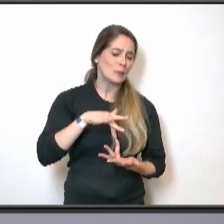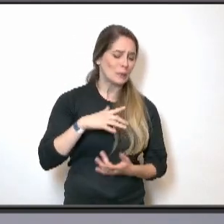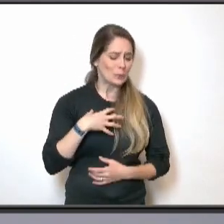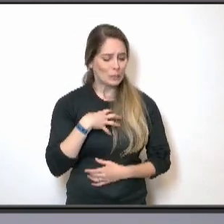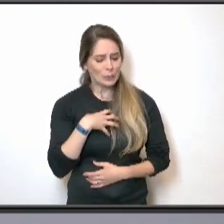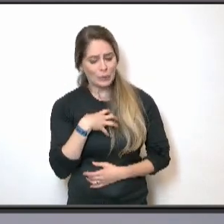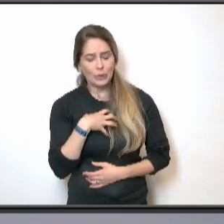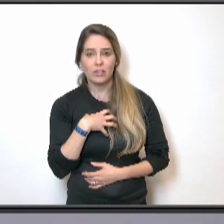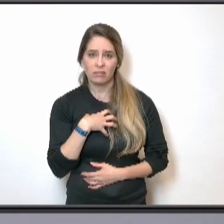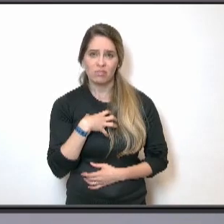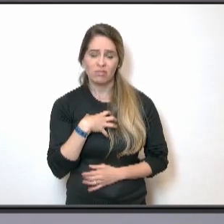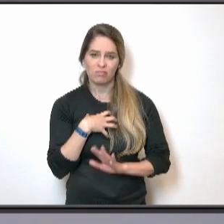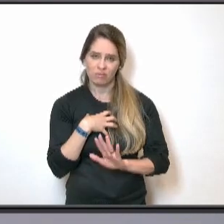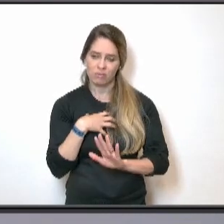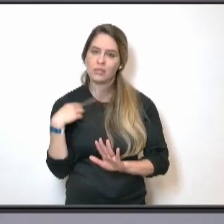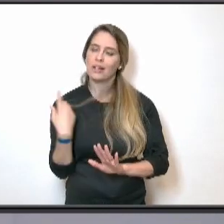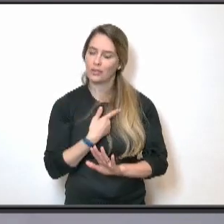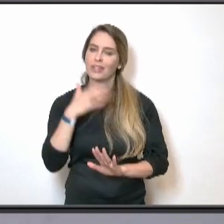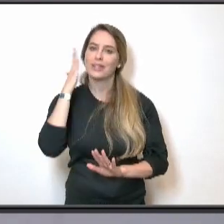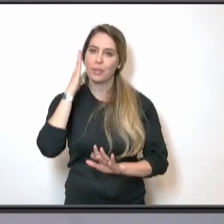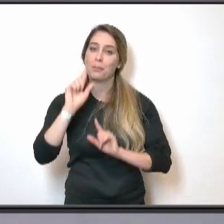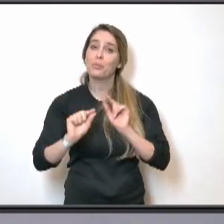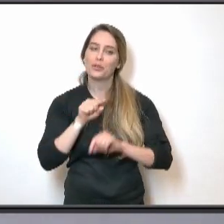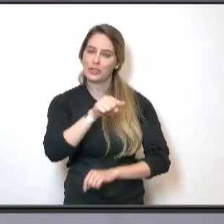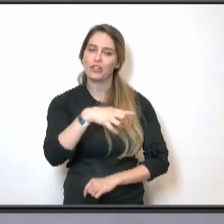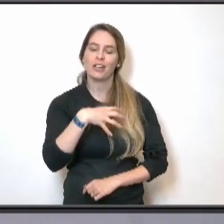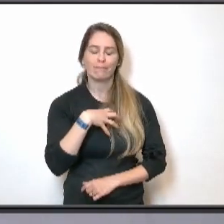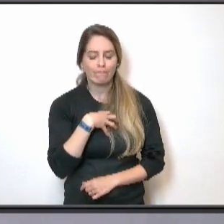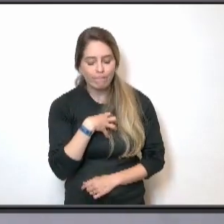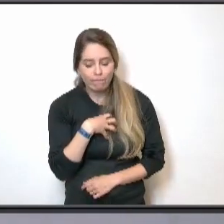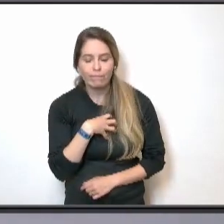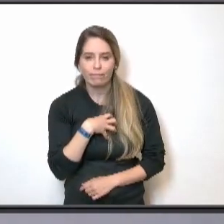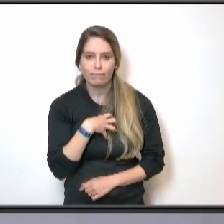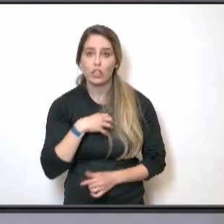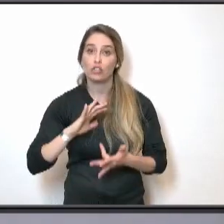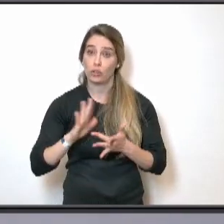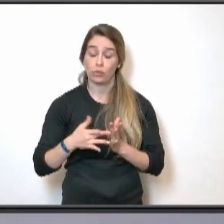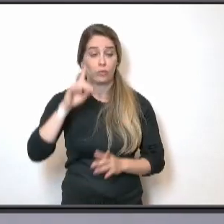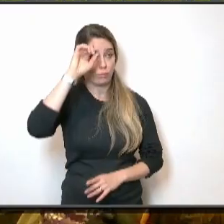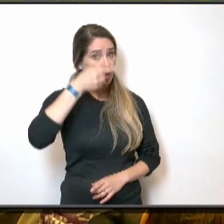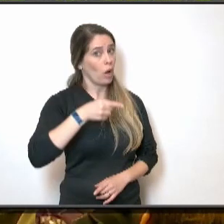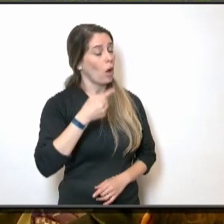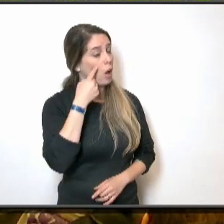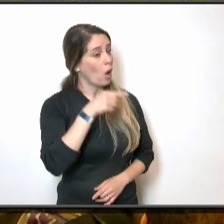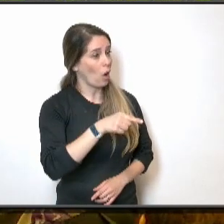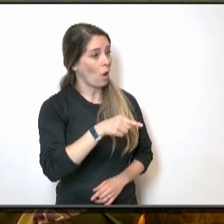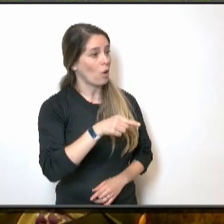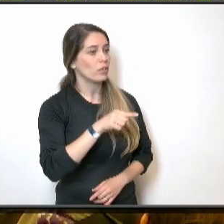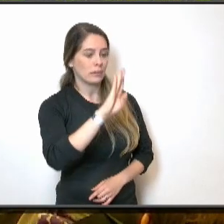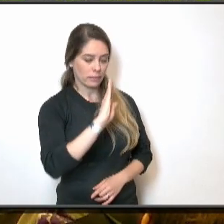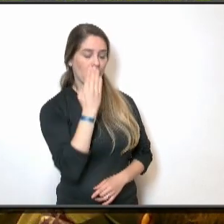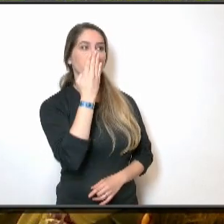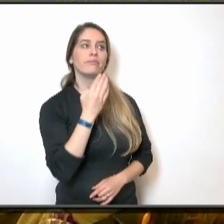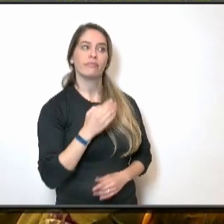E nós sabemos por que ele estava daquele jeito. Jesus havia advertido para ele, Pedro, você vai me trair.